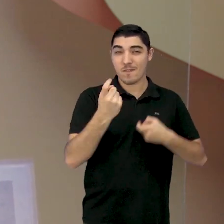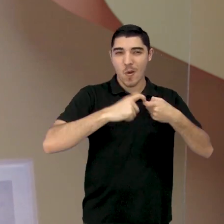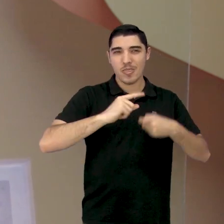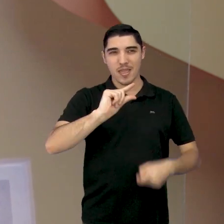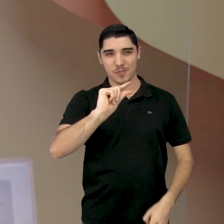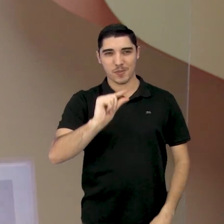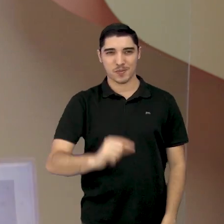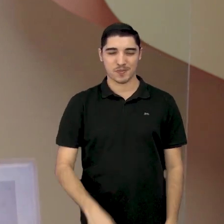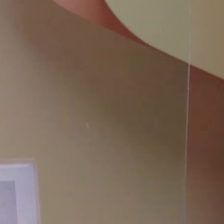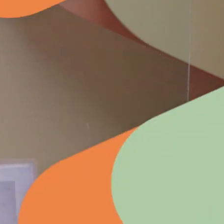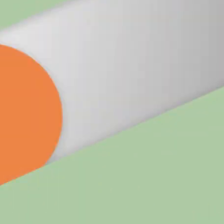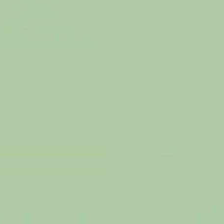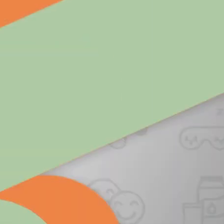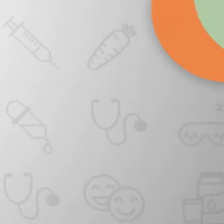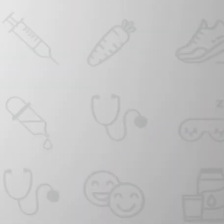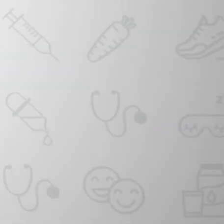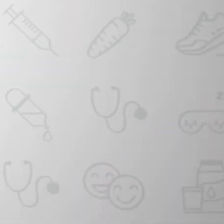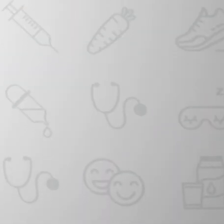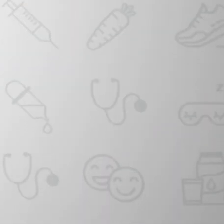Nós voltamos já já.